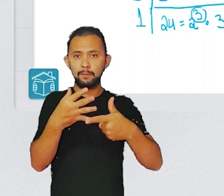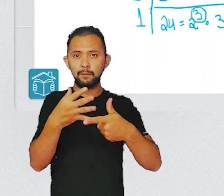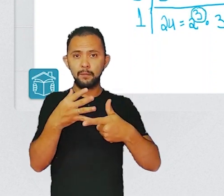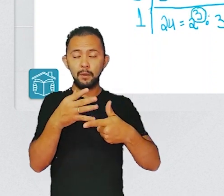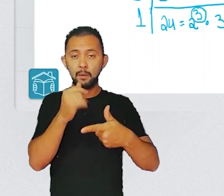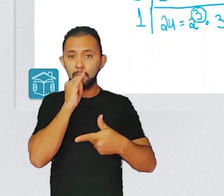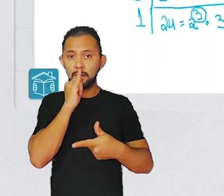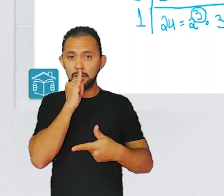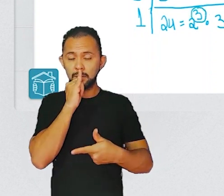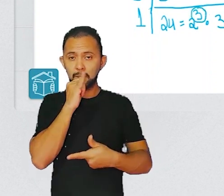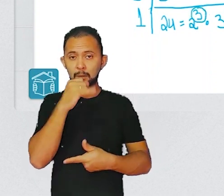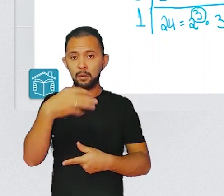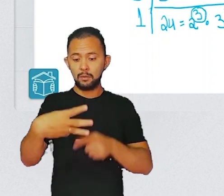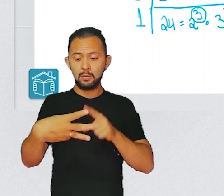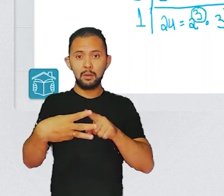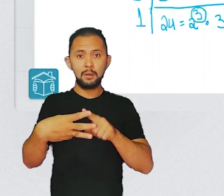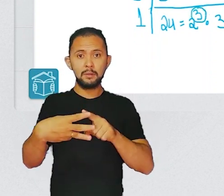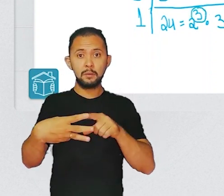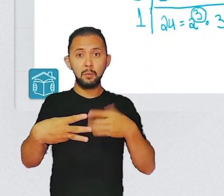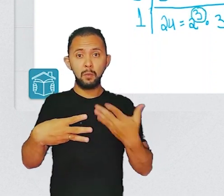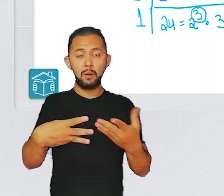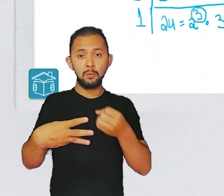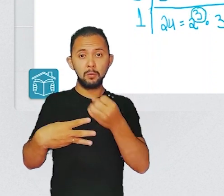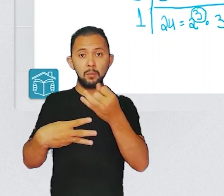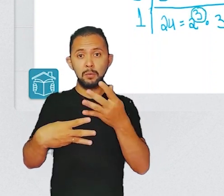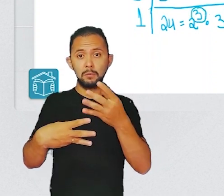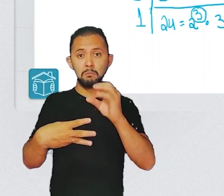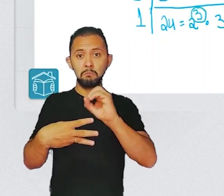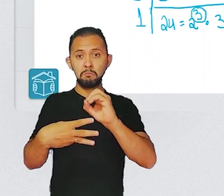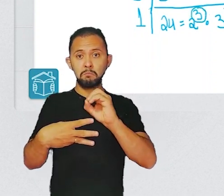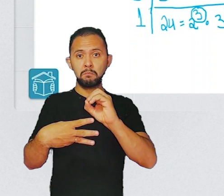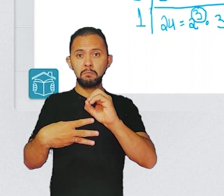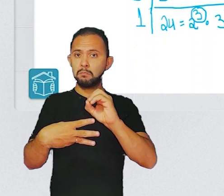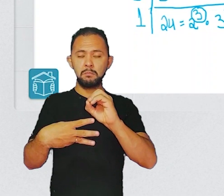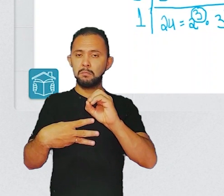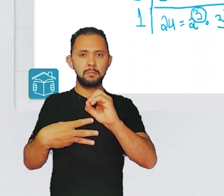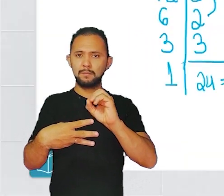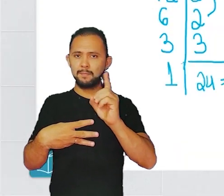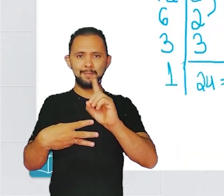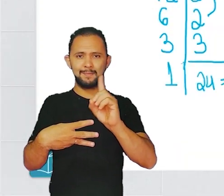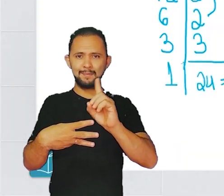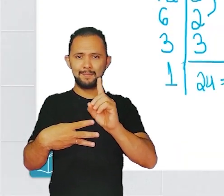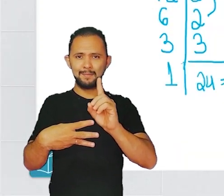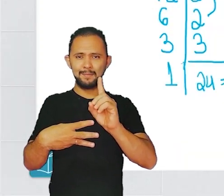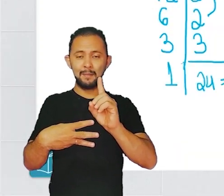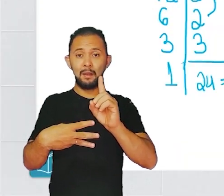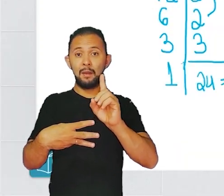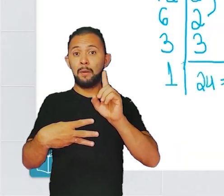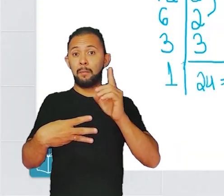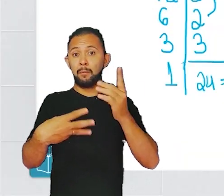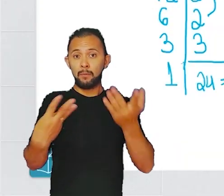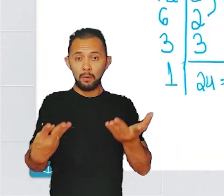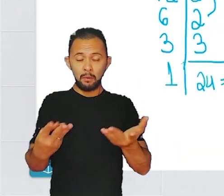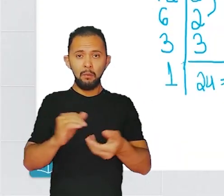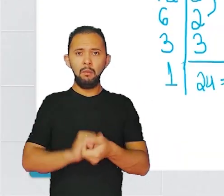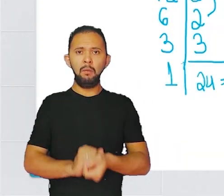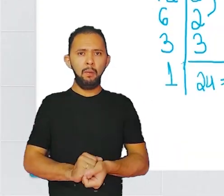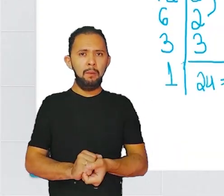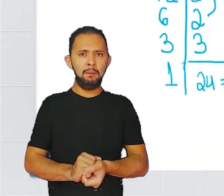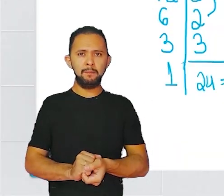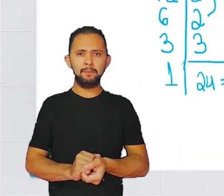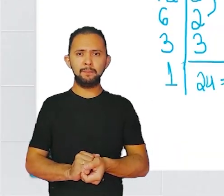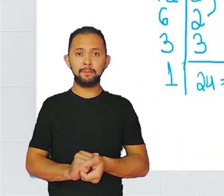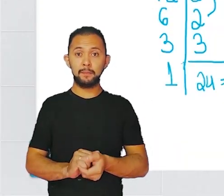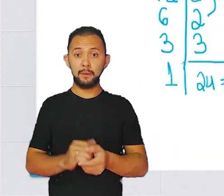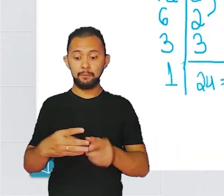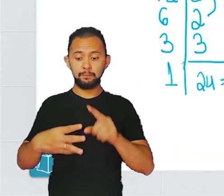aqui é o 3. Quem é o expoente do 3, professor? Ah, professor, não tem ninguém, é o 0? Não, não é o 0. Então,